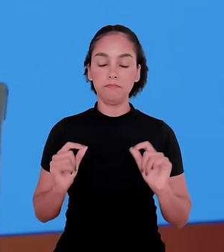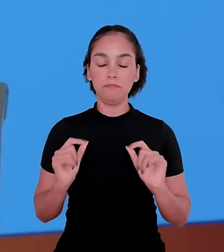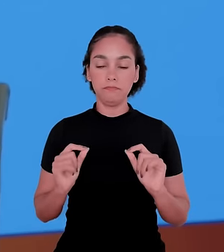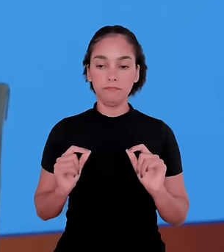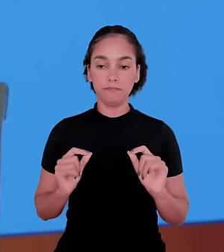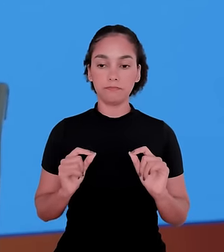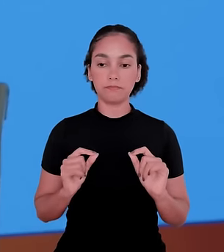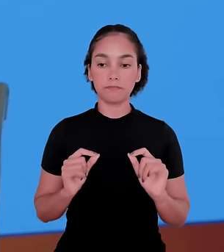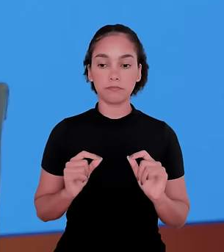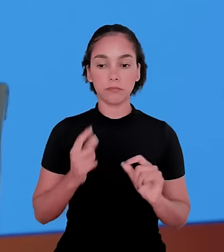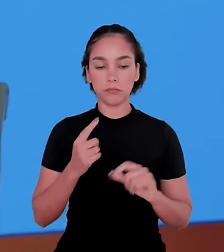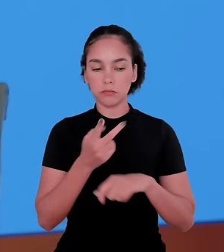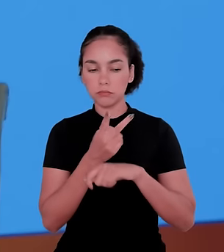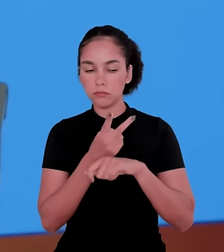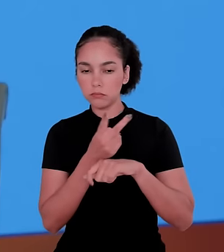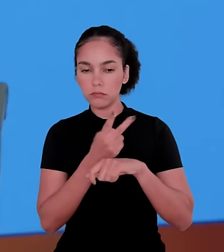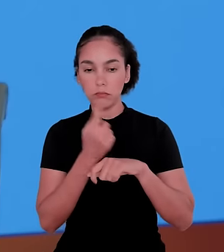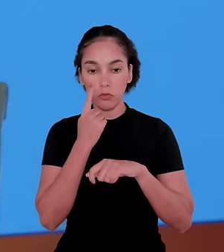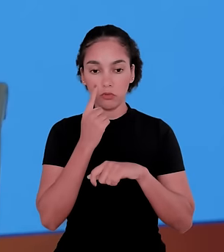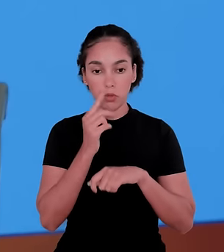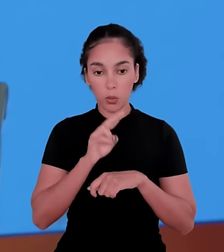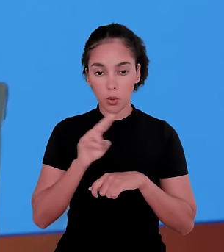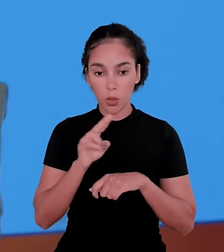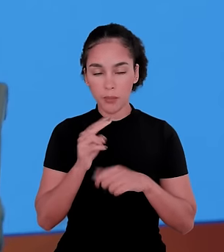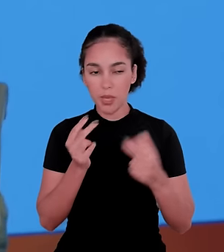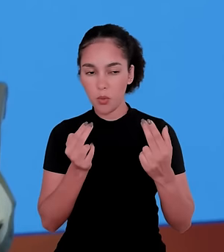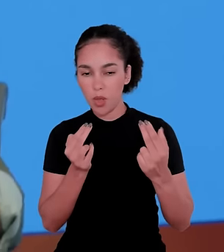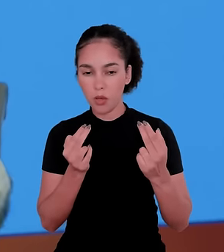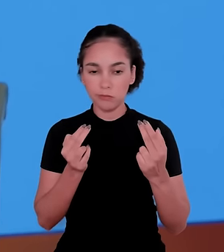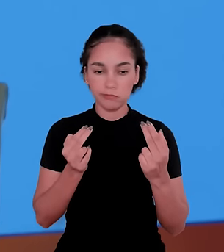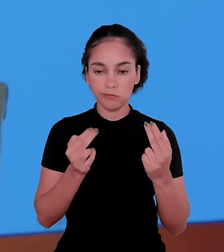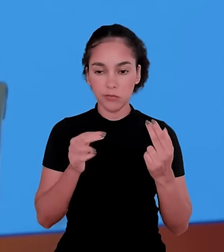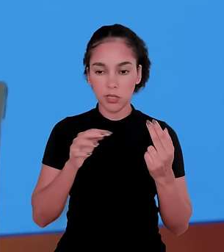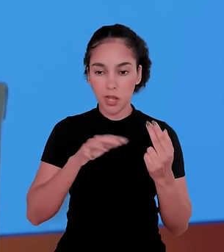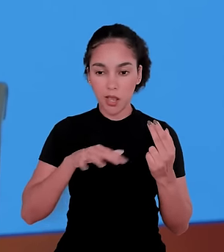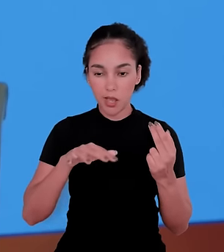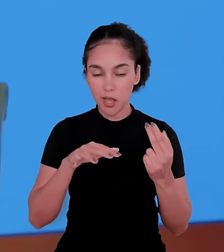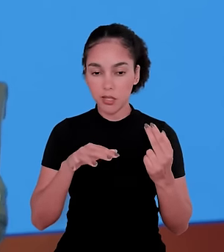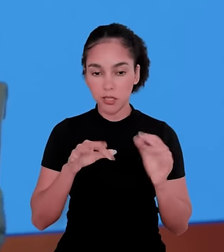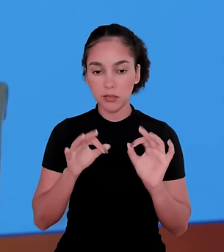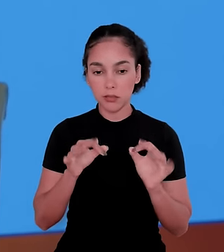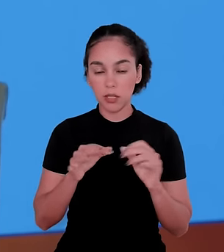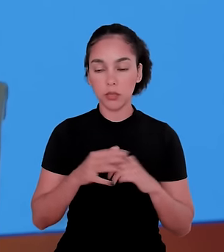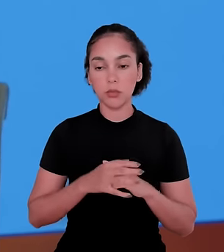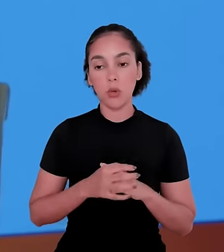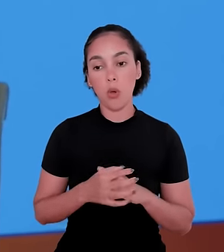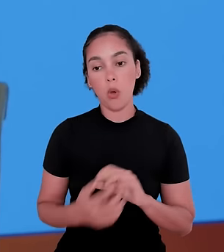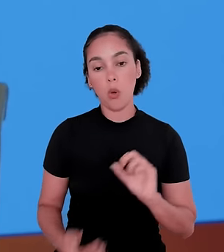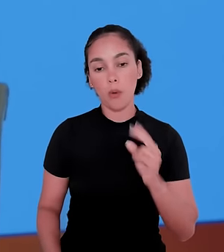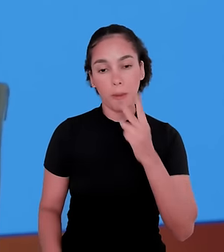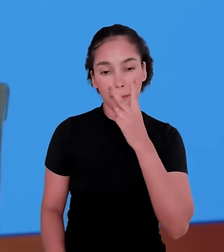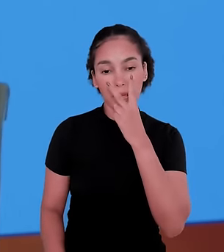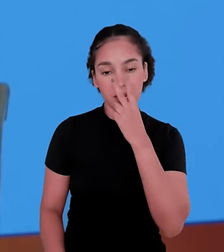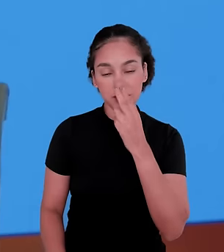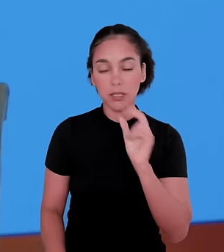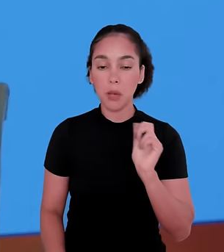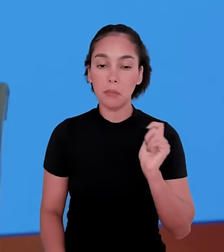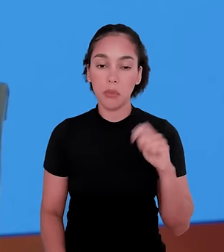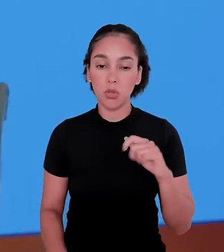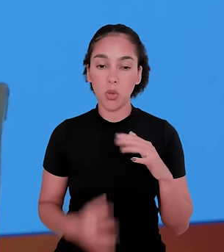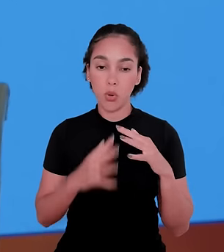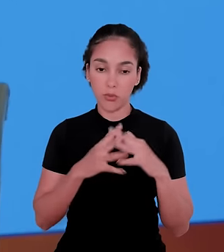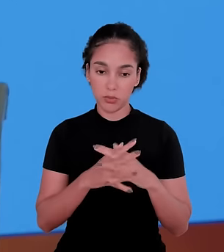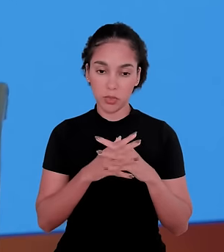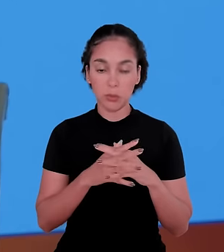faça a busca e olhe para igual naquela naquele ramo né ou muito parecido que possa gerar